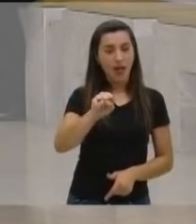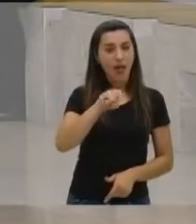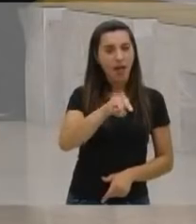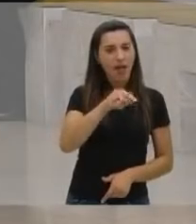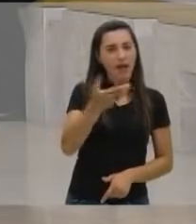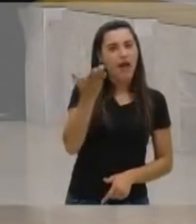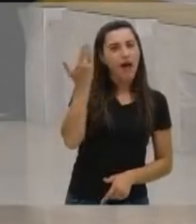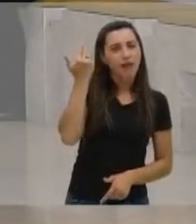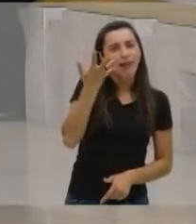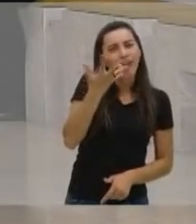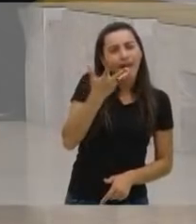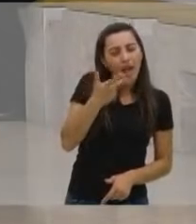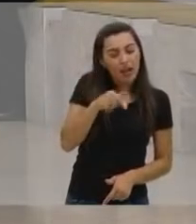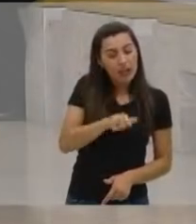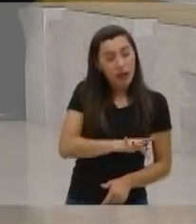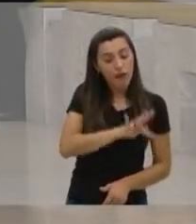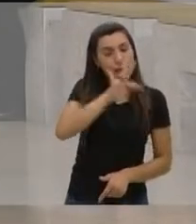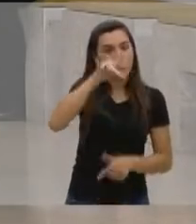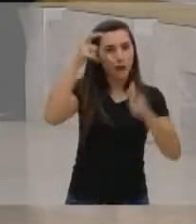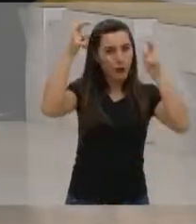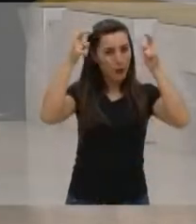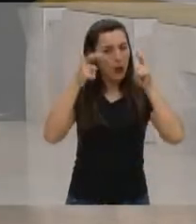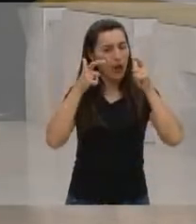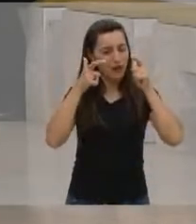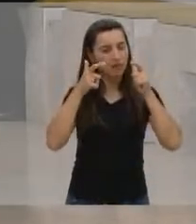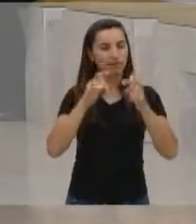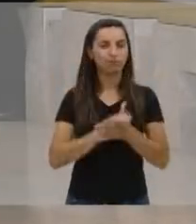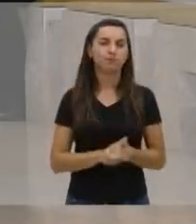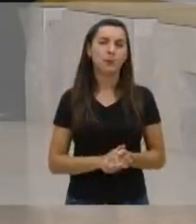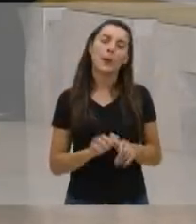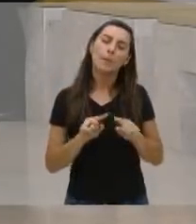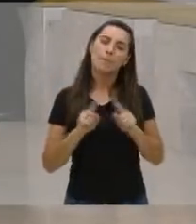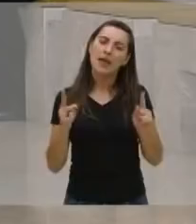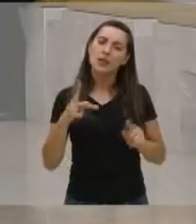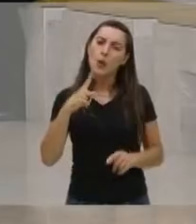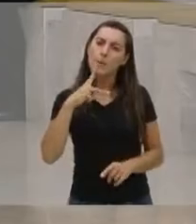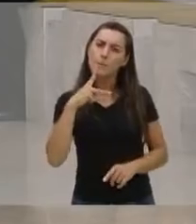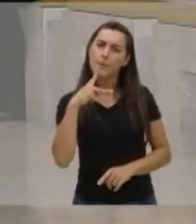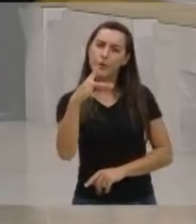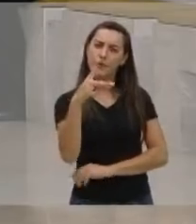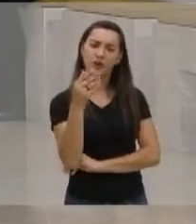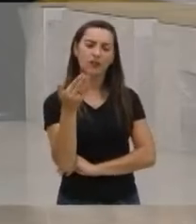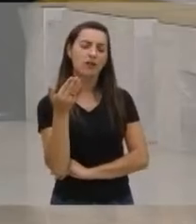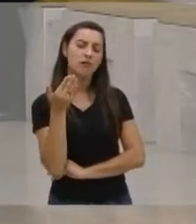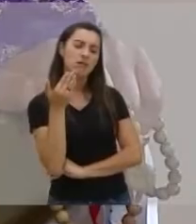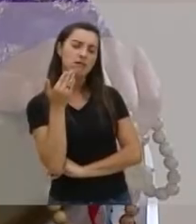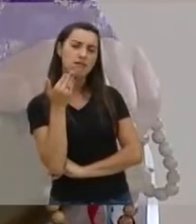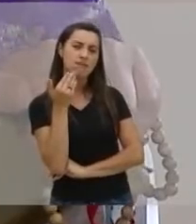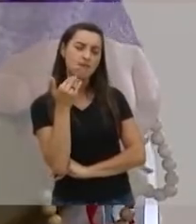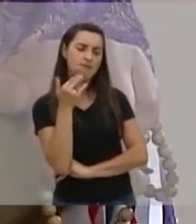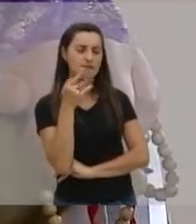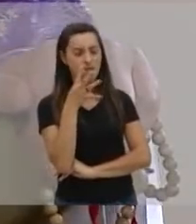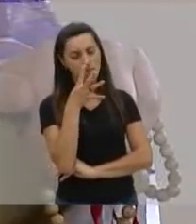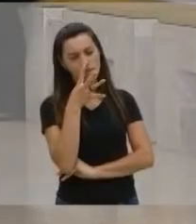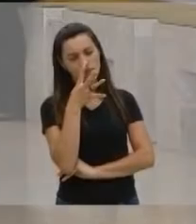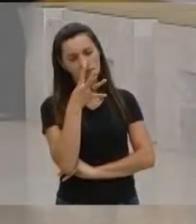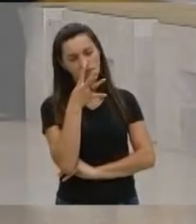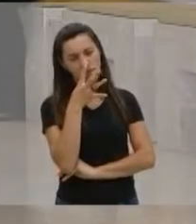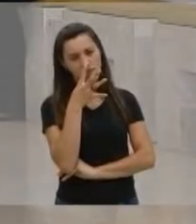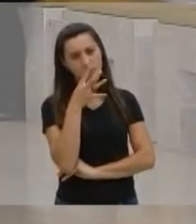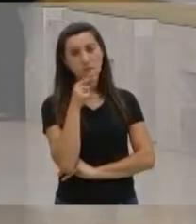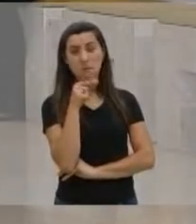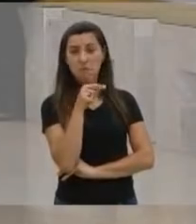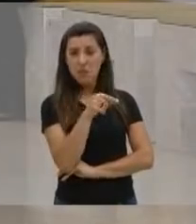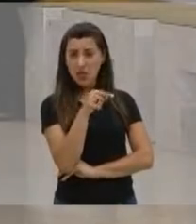criança. Mas Jeremias começou a observar que as atitudes daquele rei eram condizentes